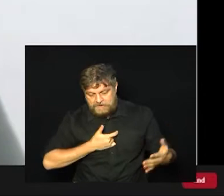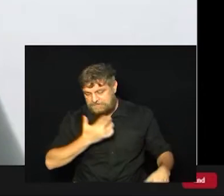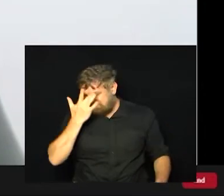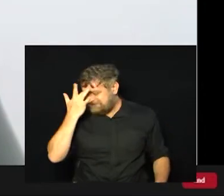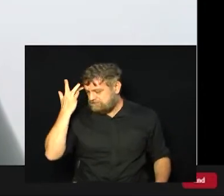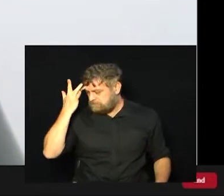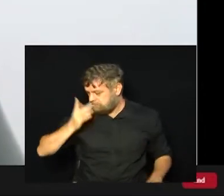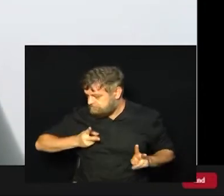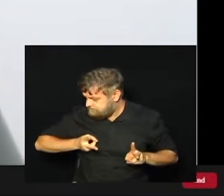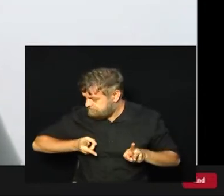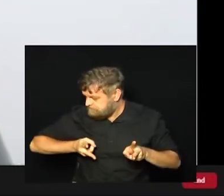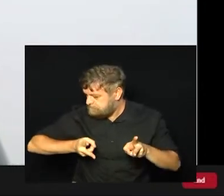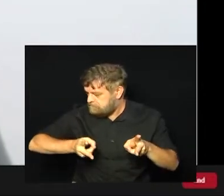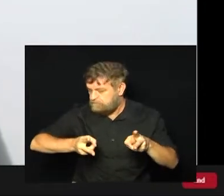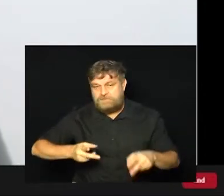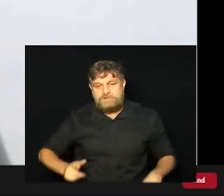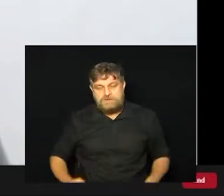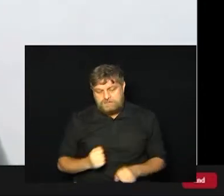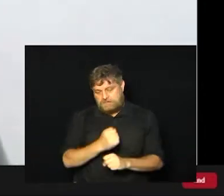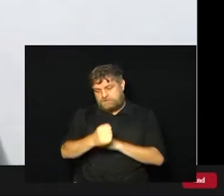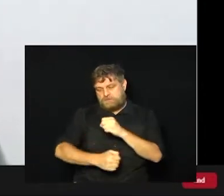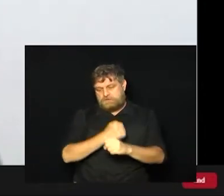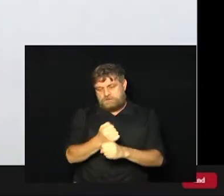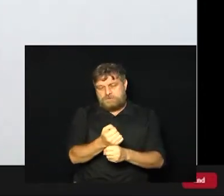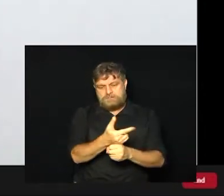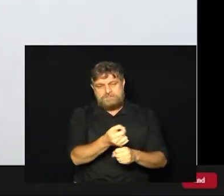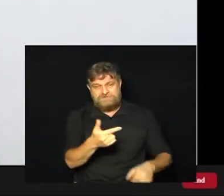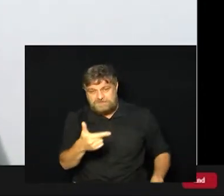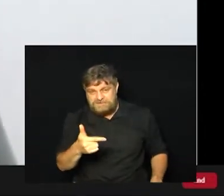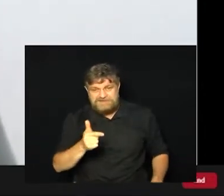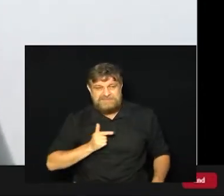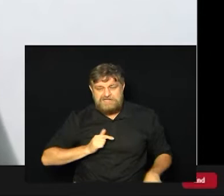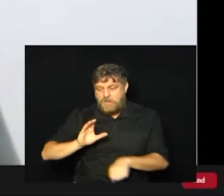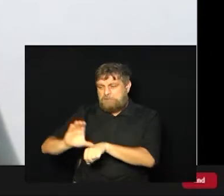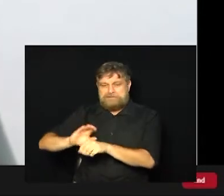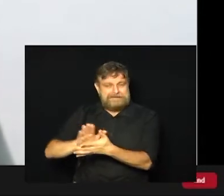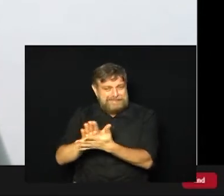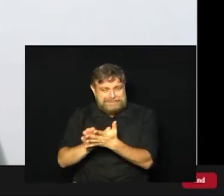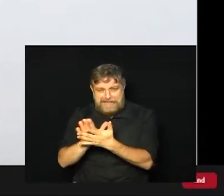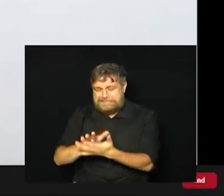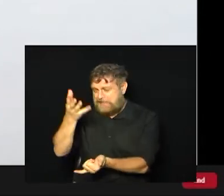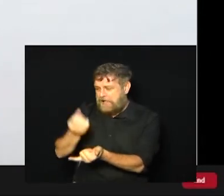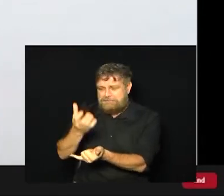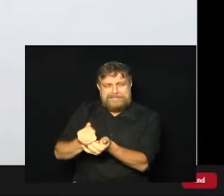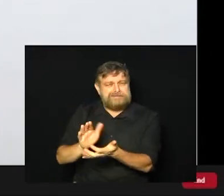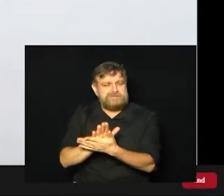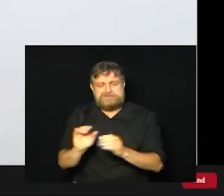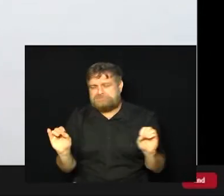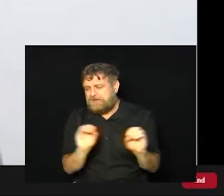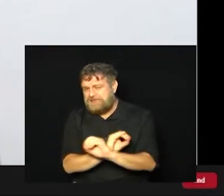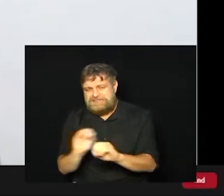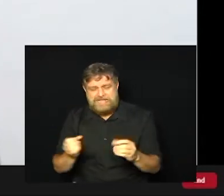saúde mental, minha saúde psicológica em 2022. E, sem custo nenhum, não precisou usar aplicativo, não precisou comprar